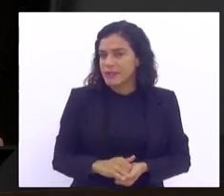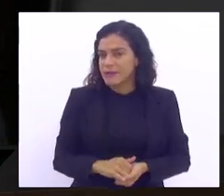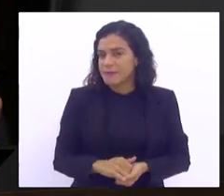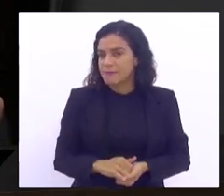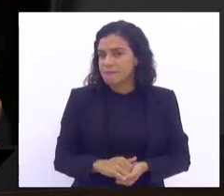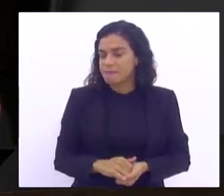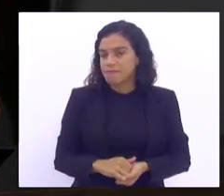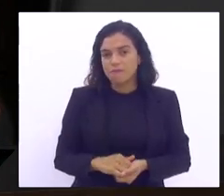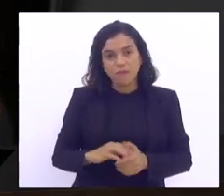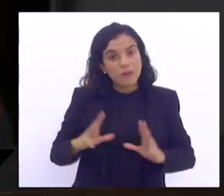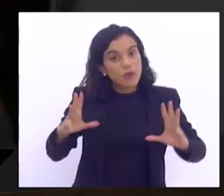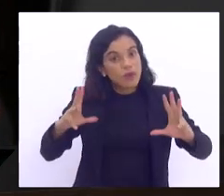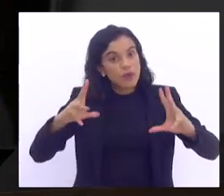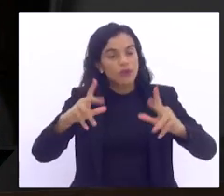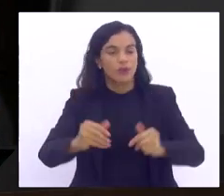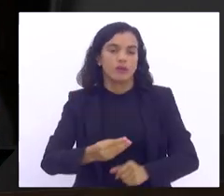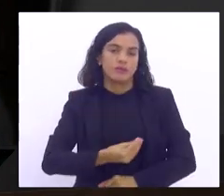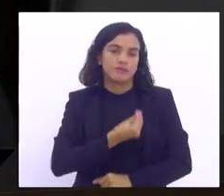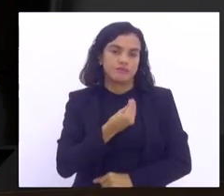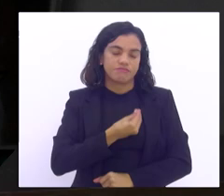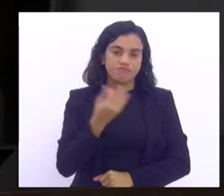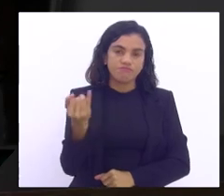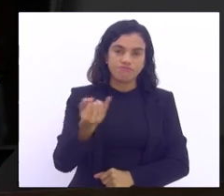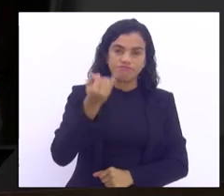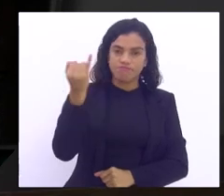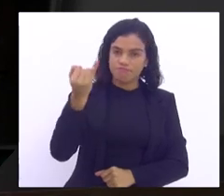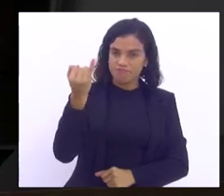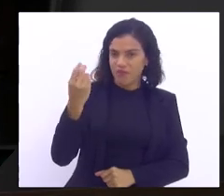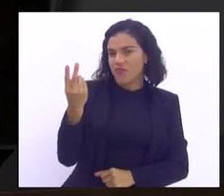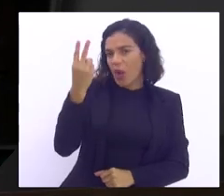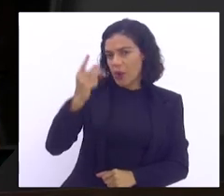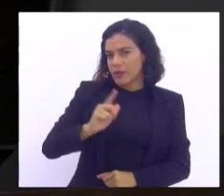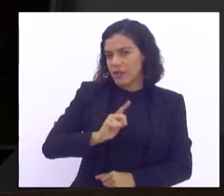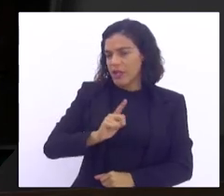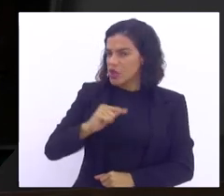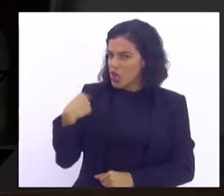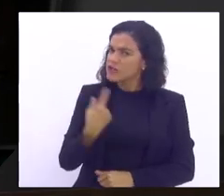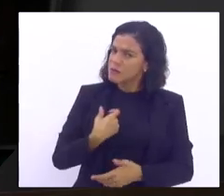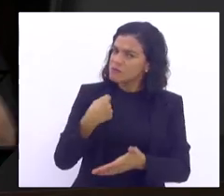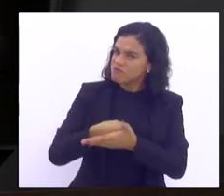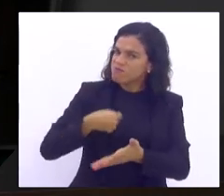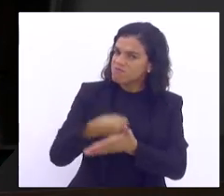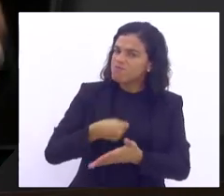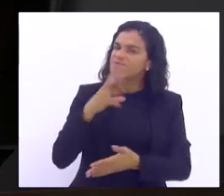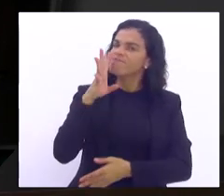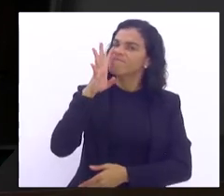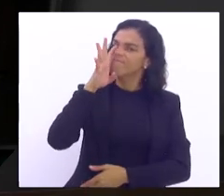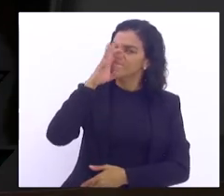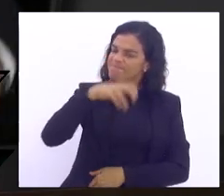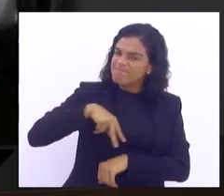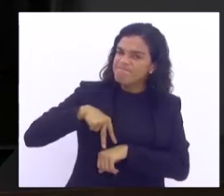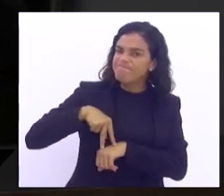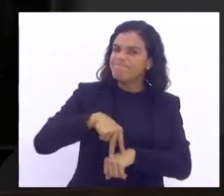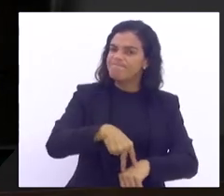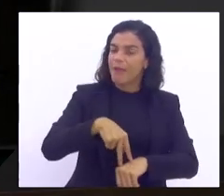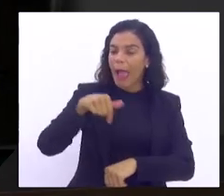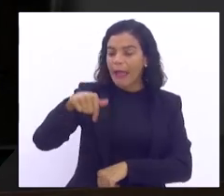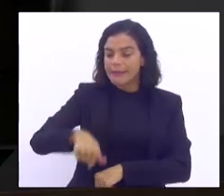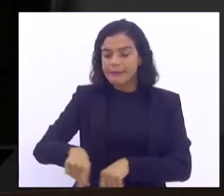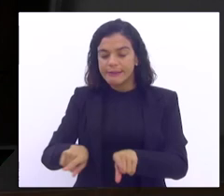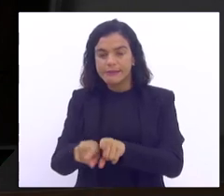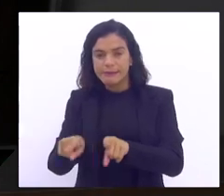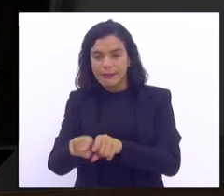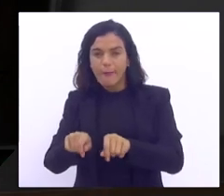Todas as vidas importam. Então o que nós queremos lutar e vamos lutar insistentemente, tanto aqui na